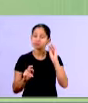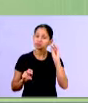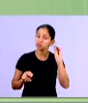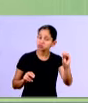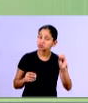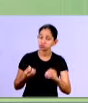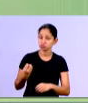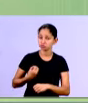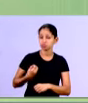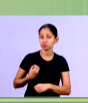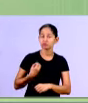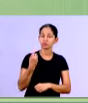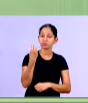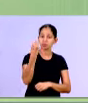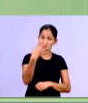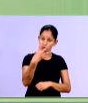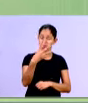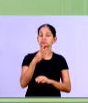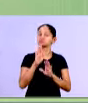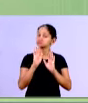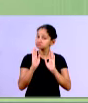aí, juros vai ser de